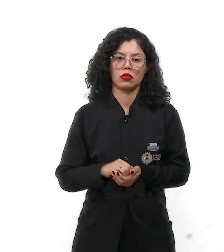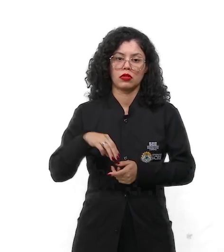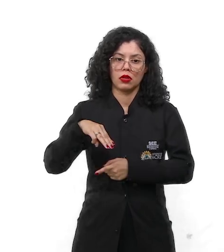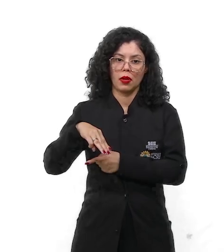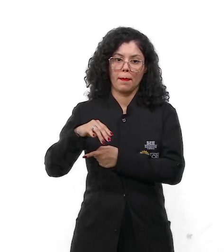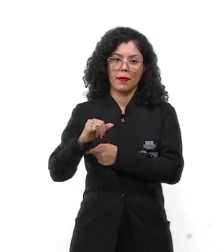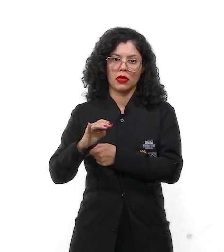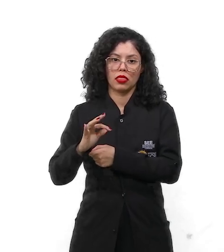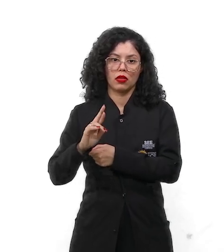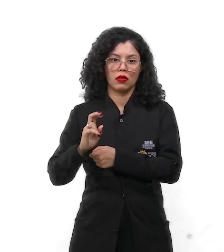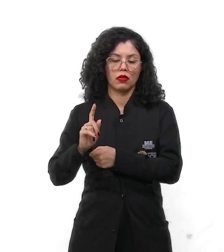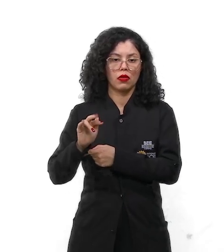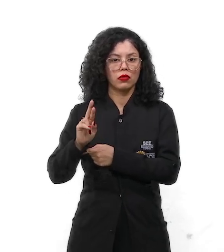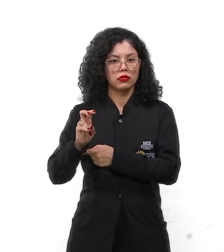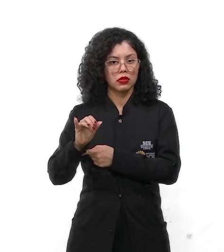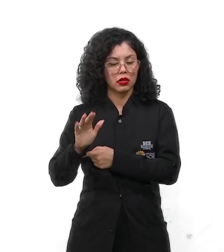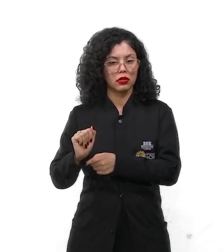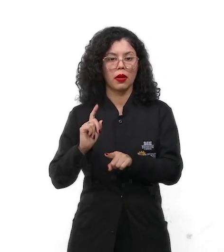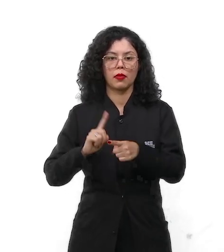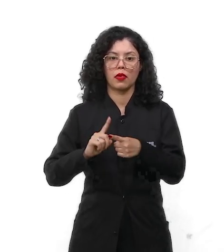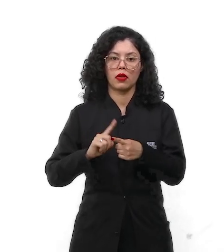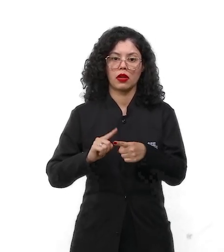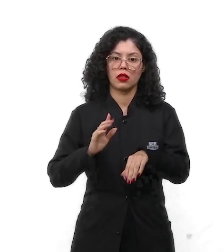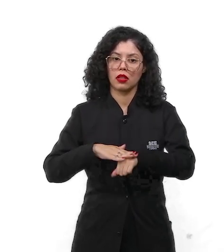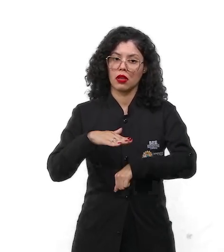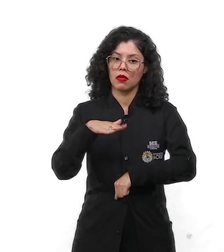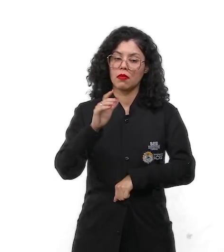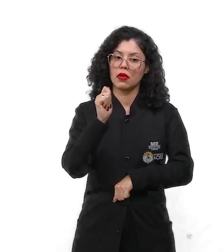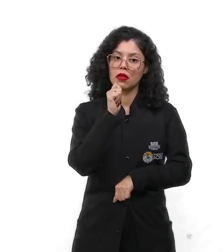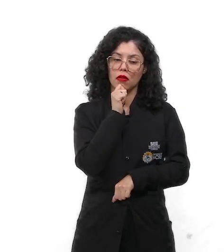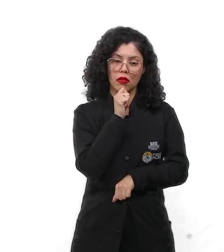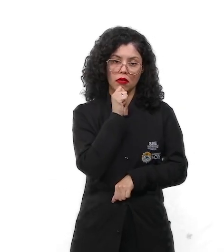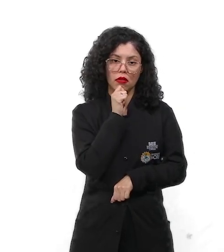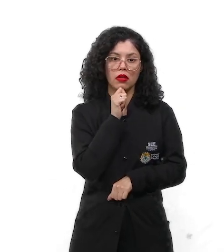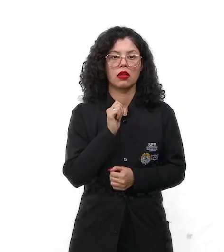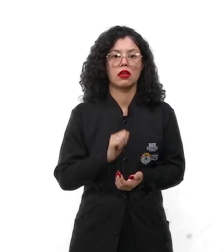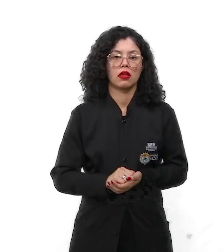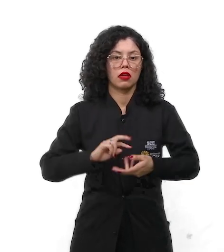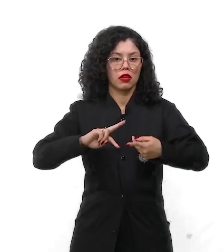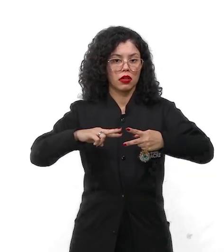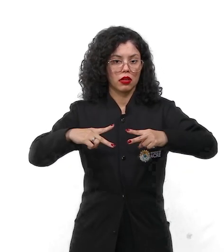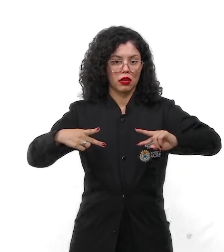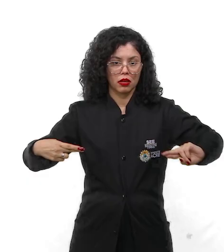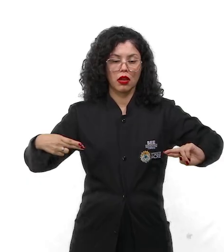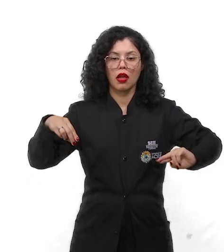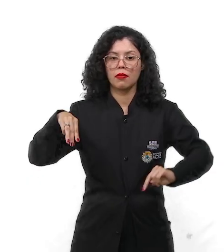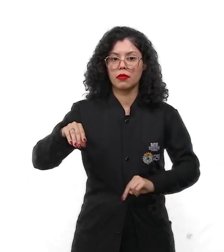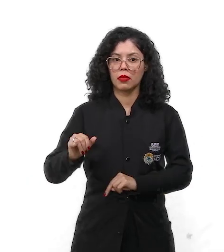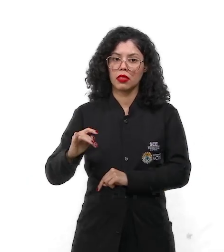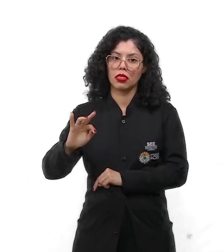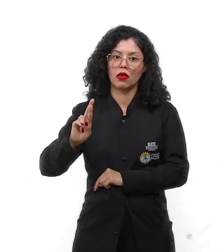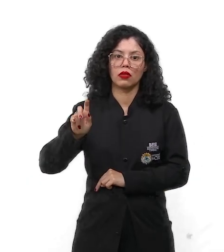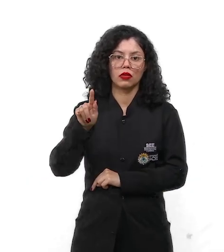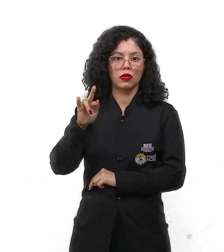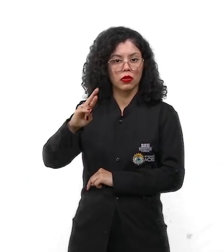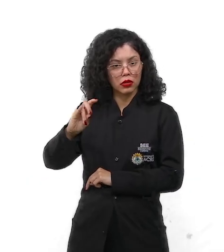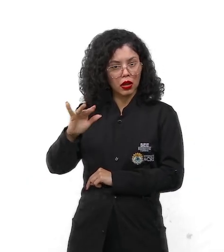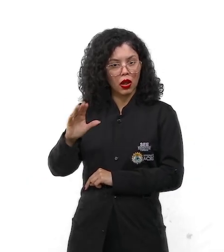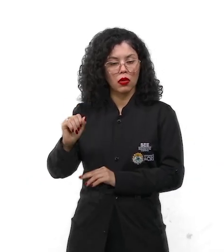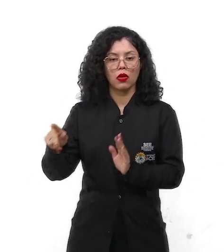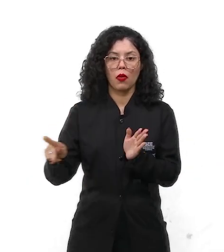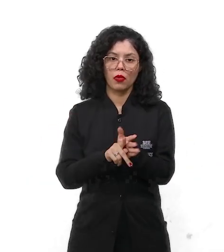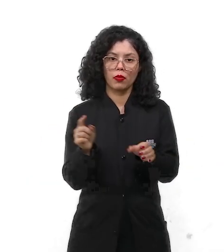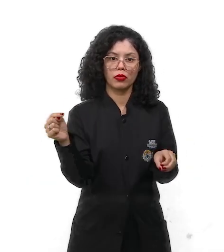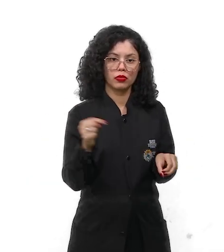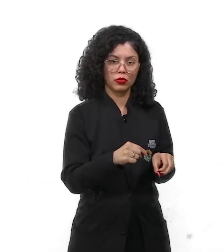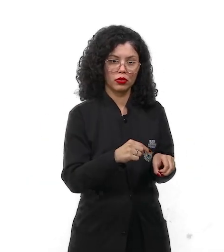quê? Porque tem mais mitocôndrias, ou tem mais DNA mitocondrial do que núcleo. Mitocôndrias